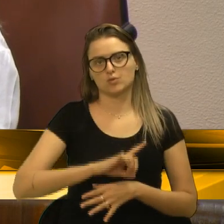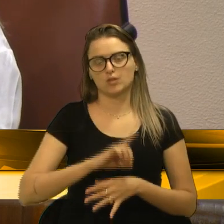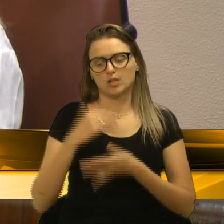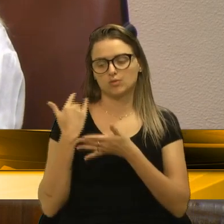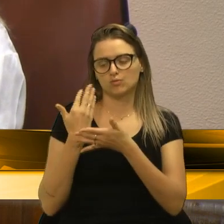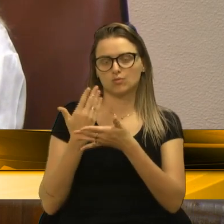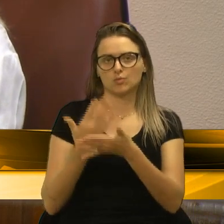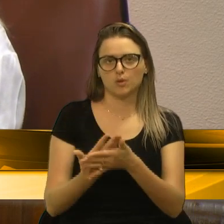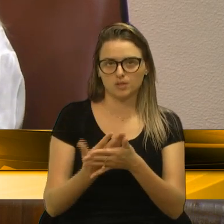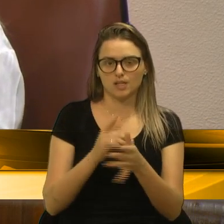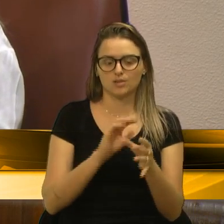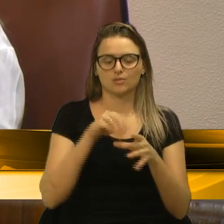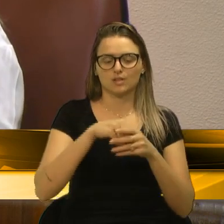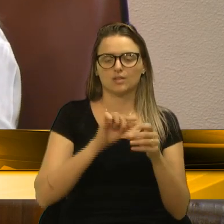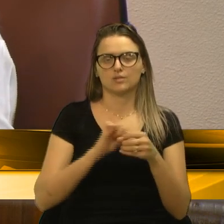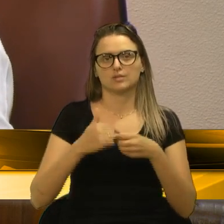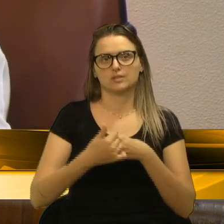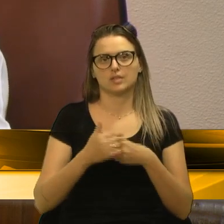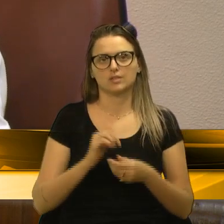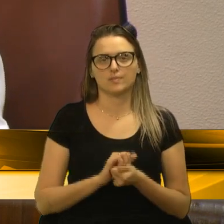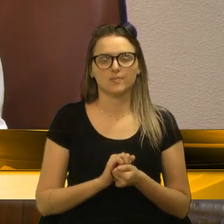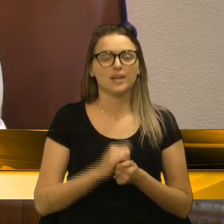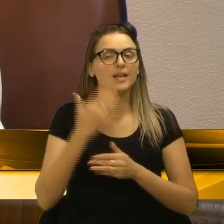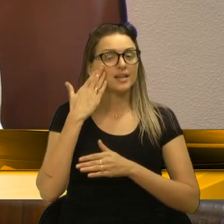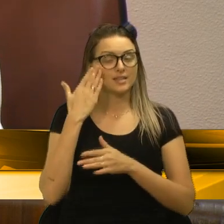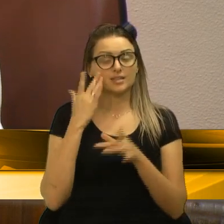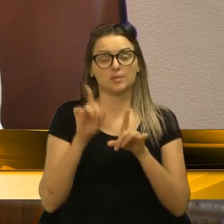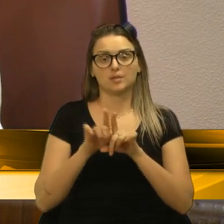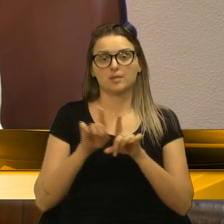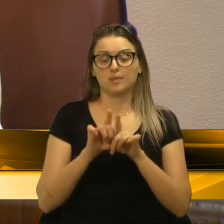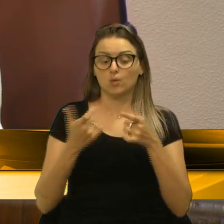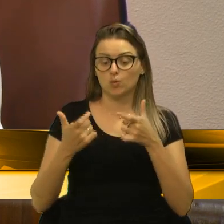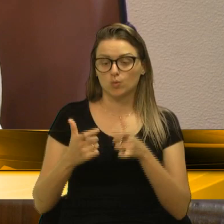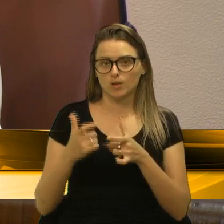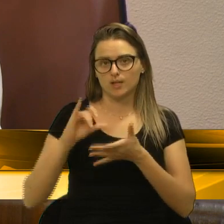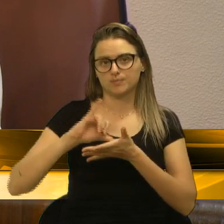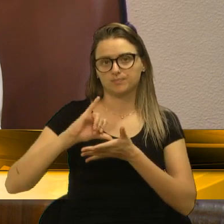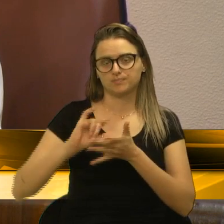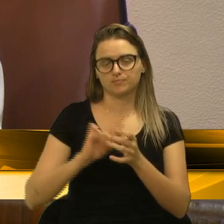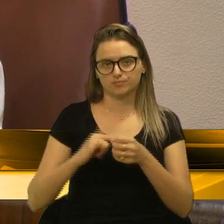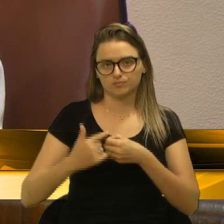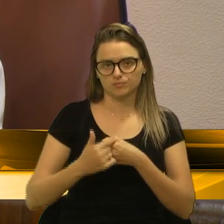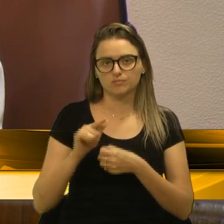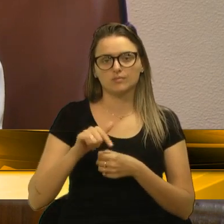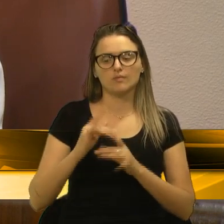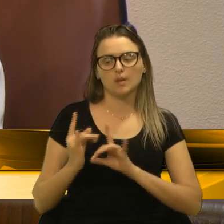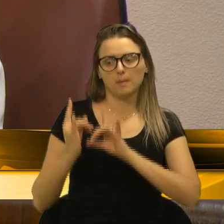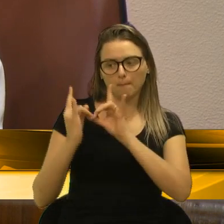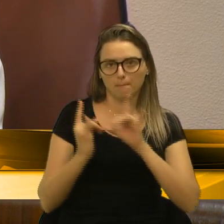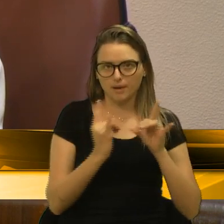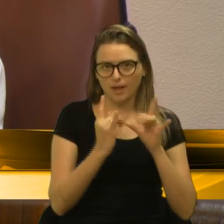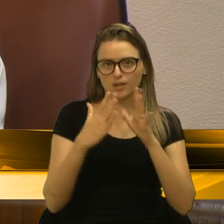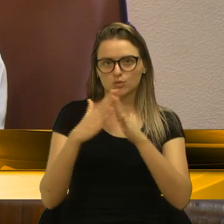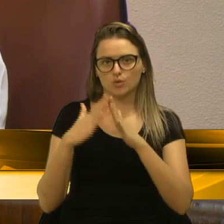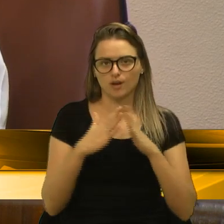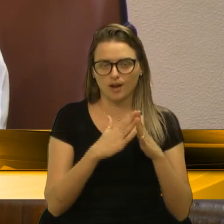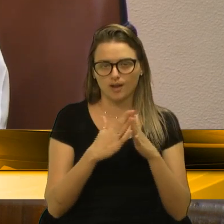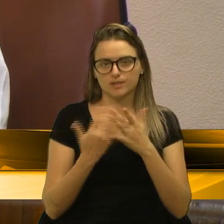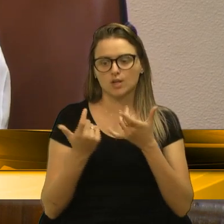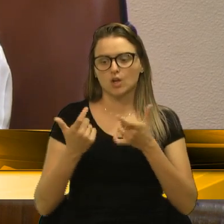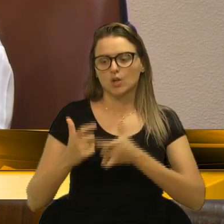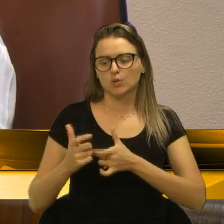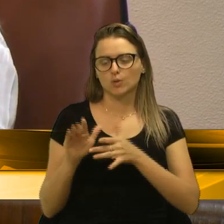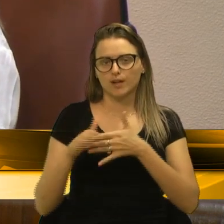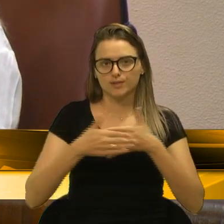decorrentes da cidade. Sabe-se que o espaço urbano compreende as edificações, espaço urbano